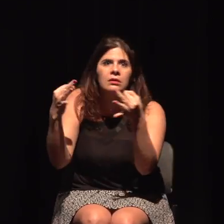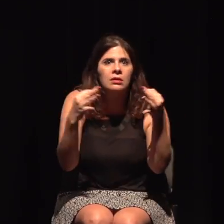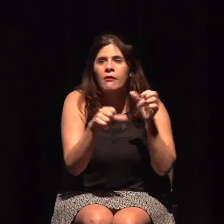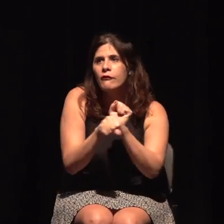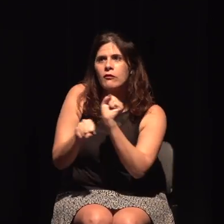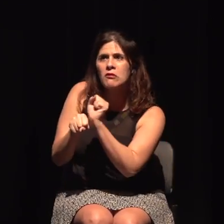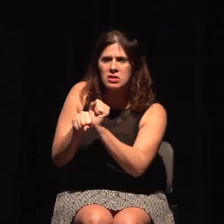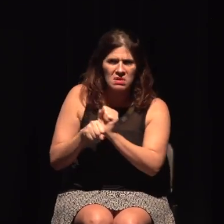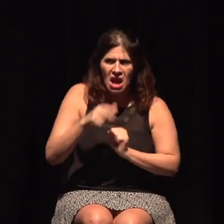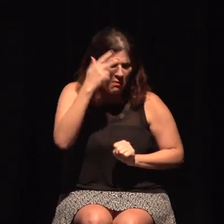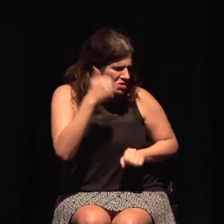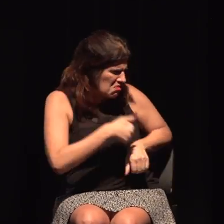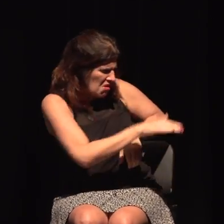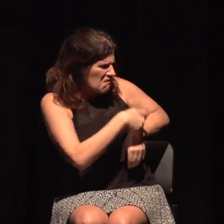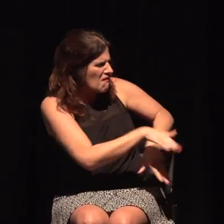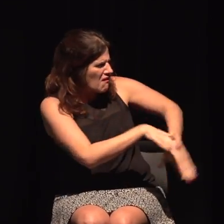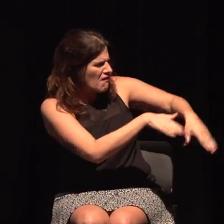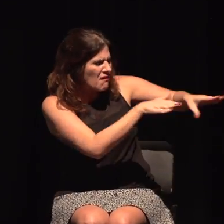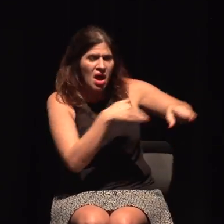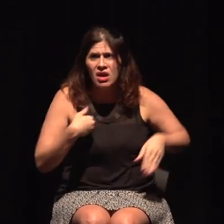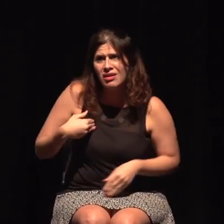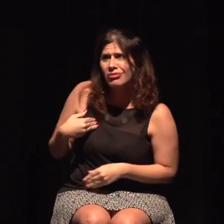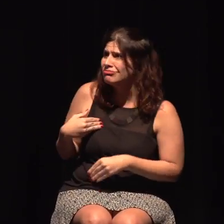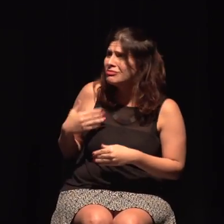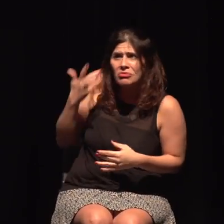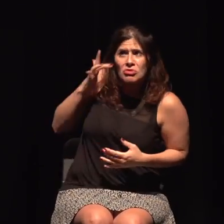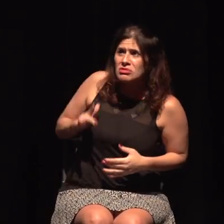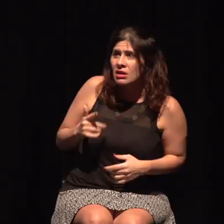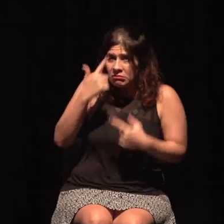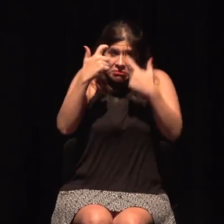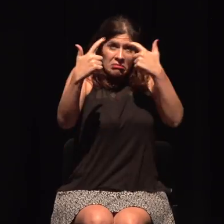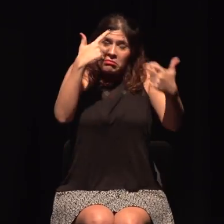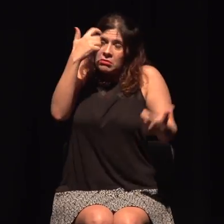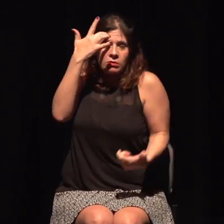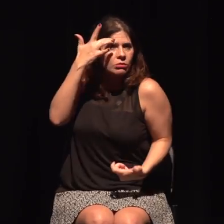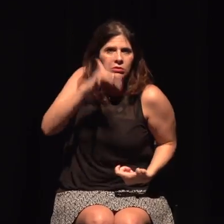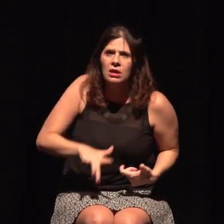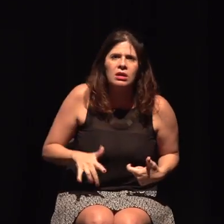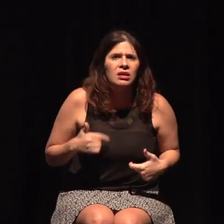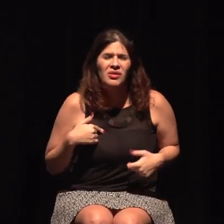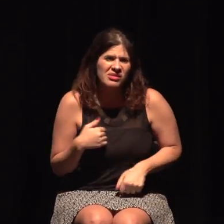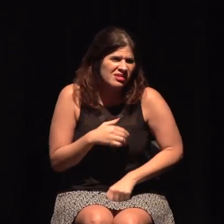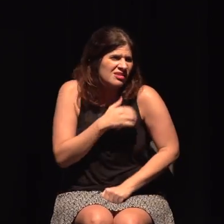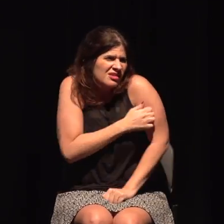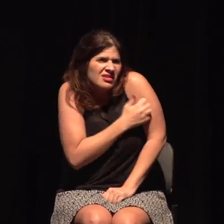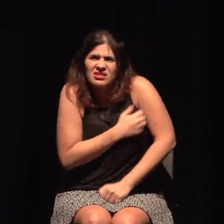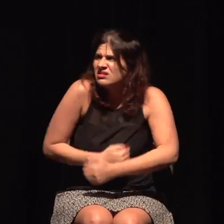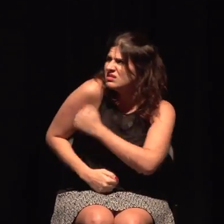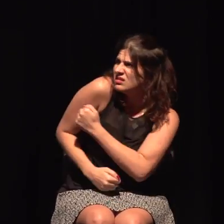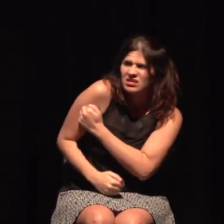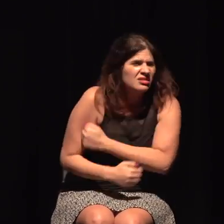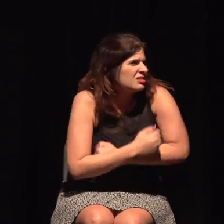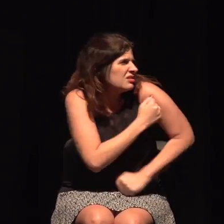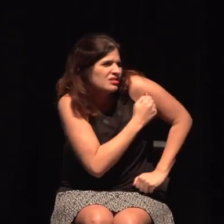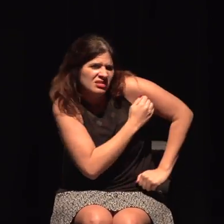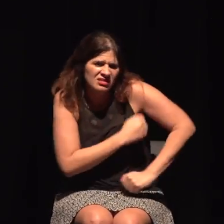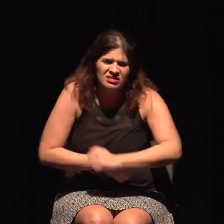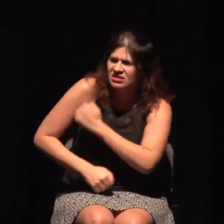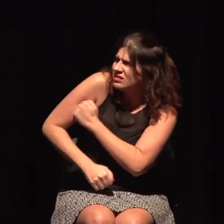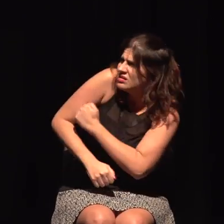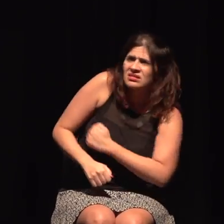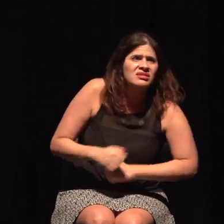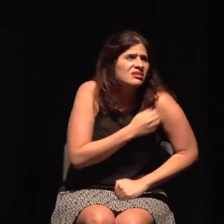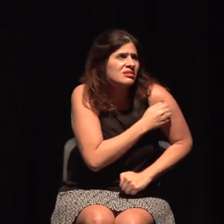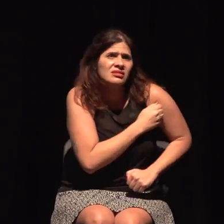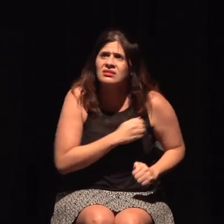orelhas espetadas, vou esperar que me toquem daqui a pontapés. Não fui treinado para improvisar. No ouvido se misturam o coça-coça